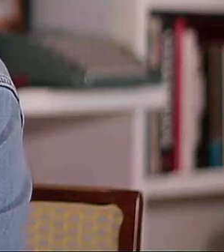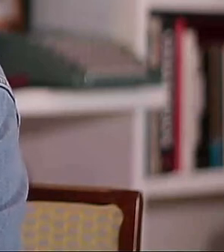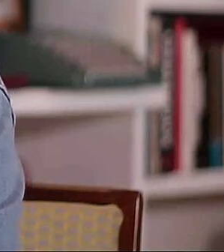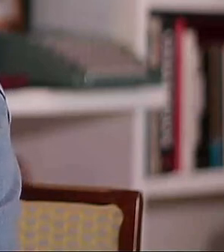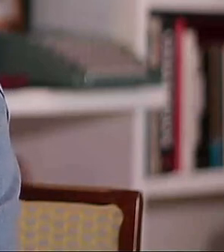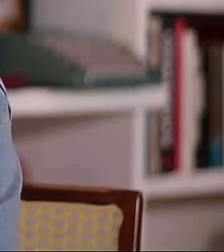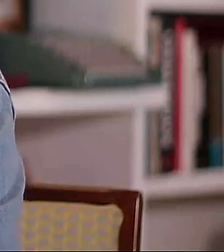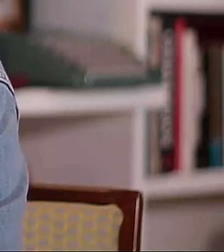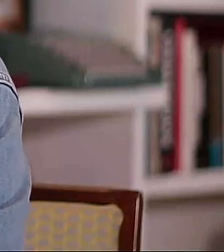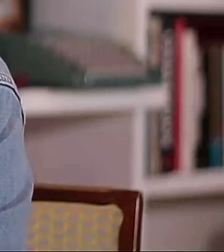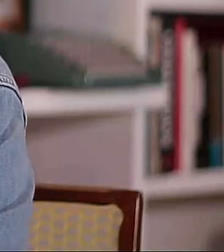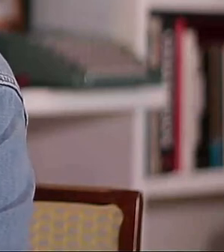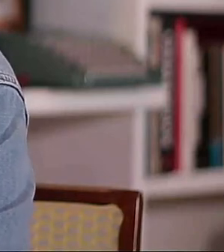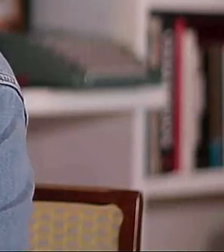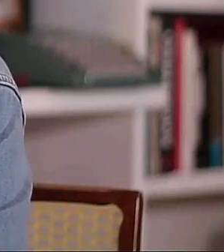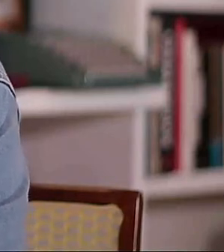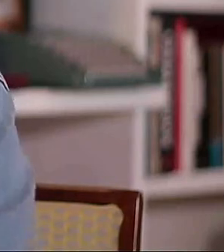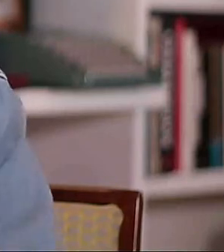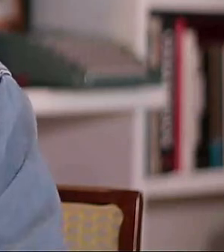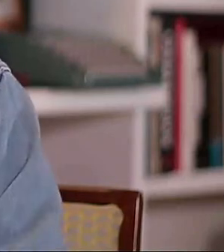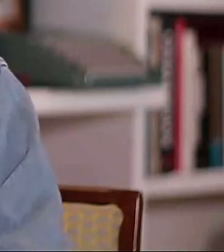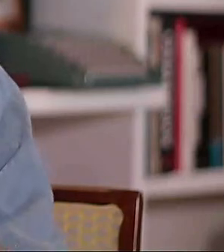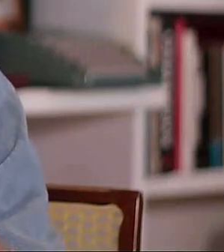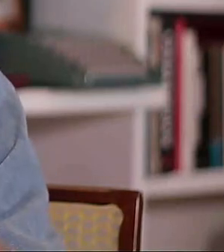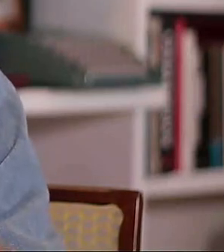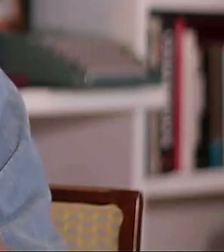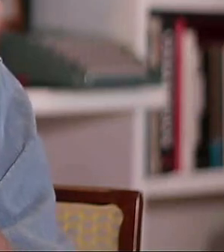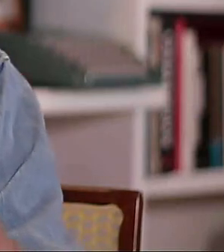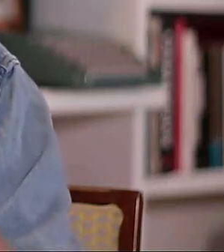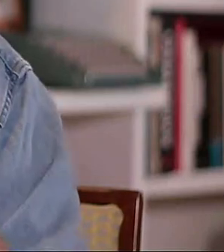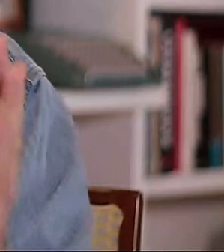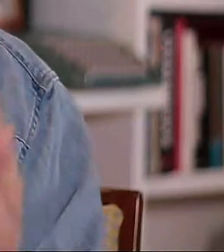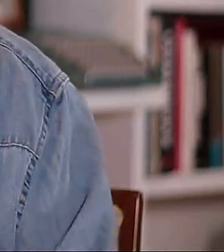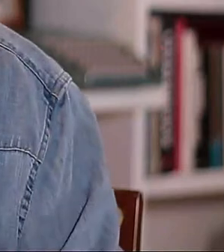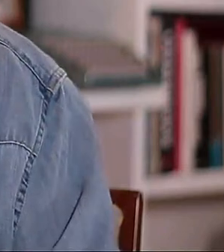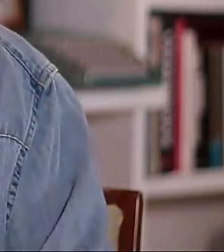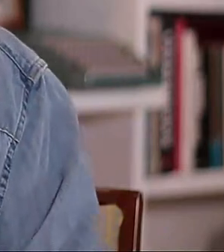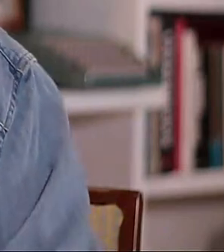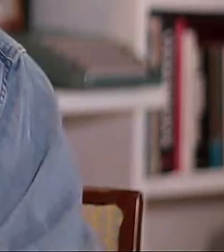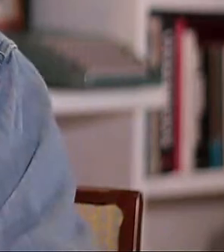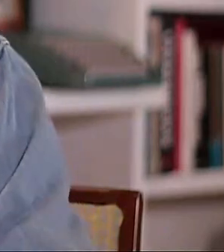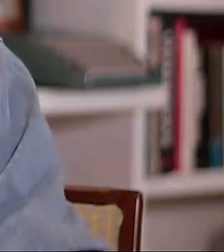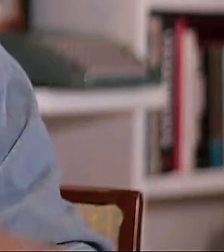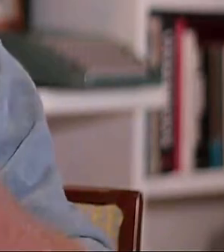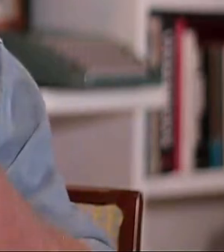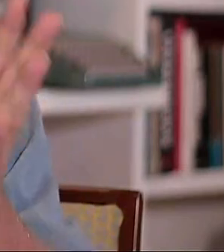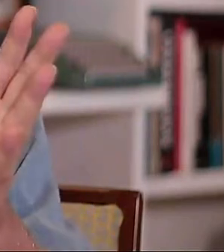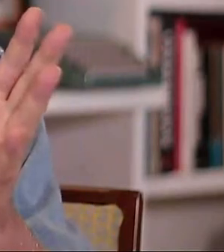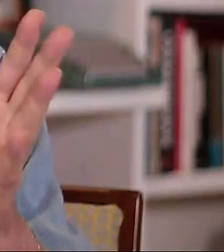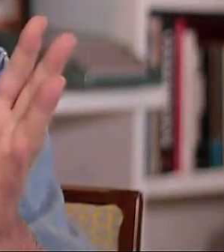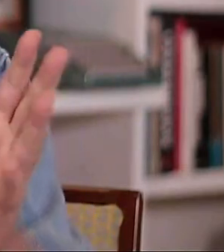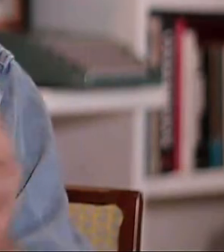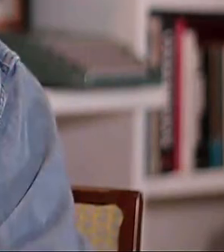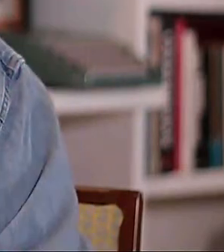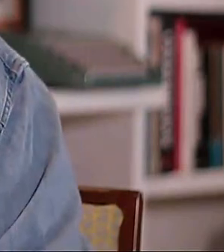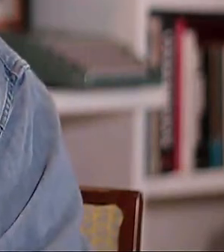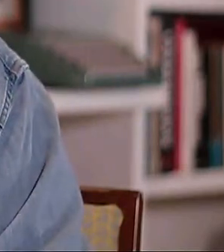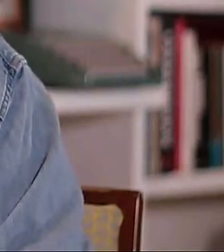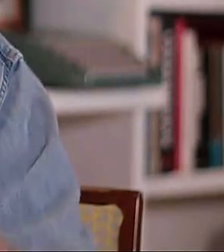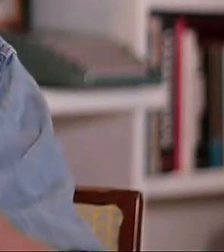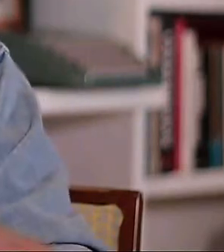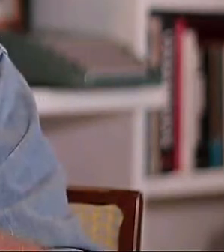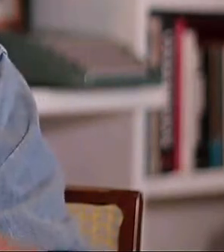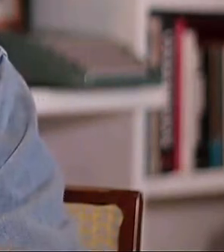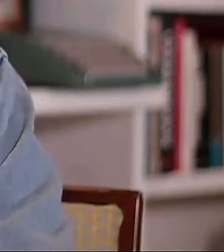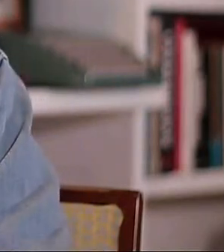Sempre um Papo há 34 anos. Eu estou brincando, estou fazendo essa mudança, diferença agora, Cuenca. 34 anos no mundo